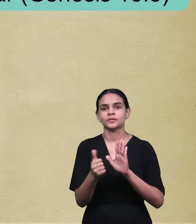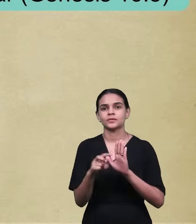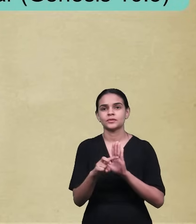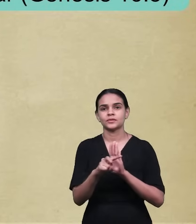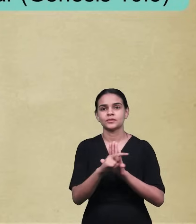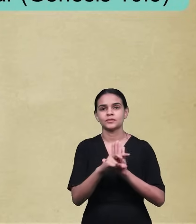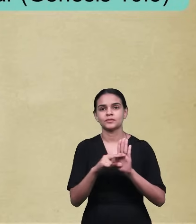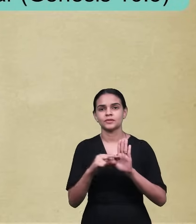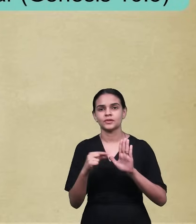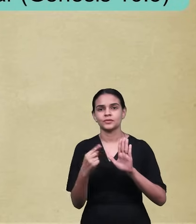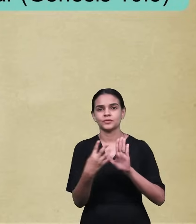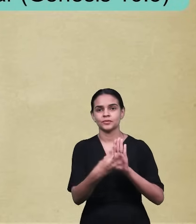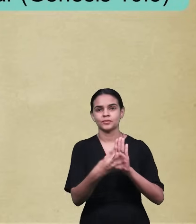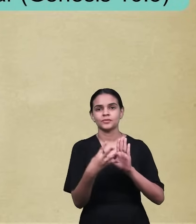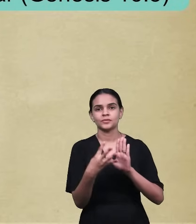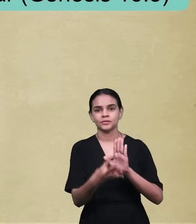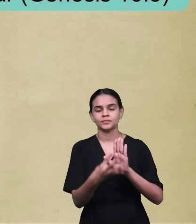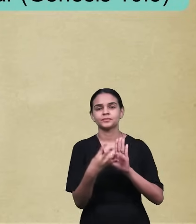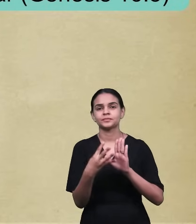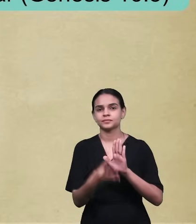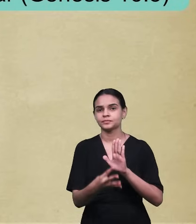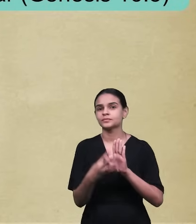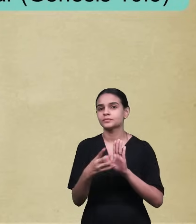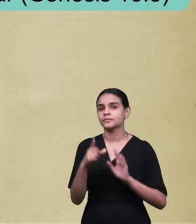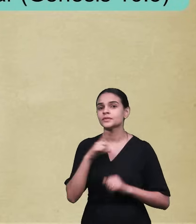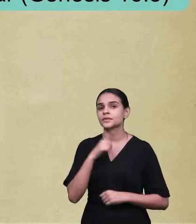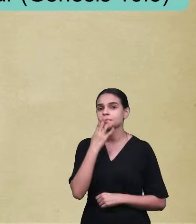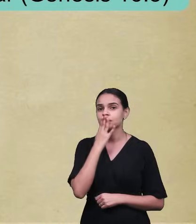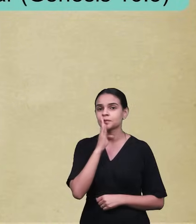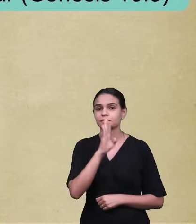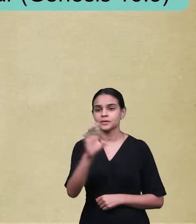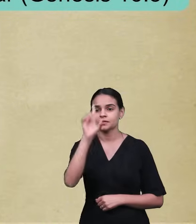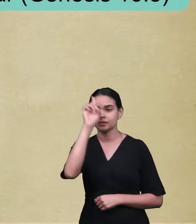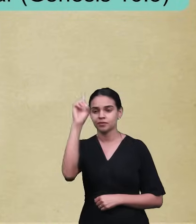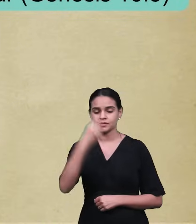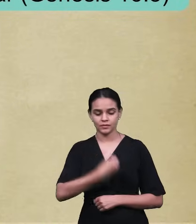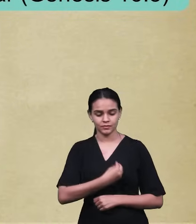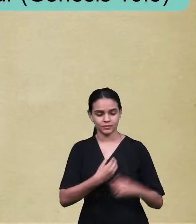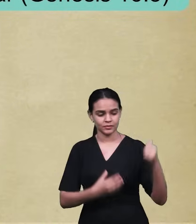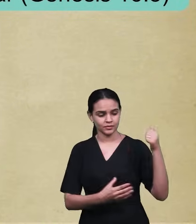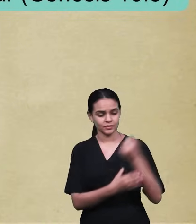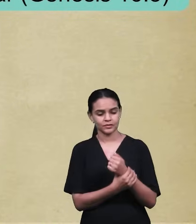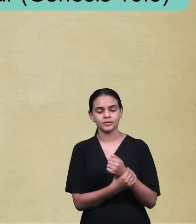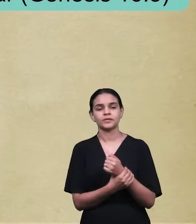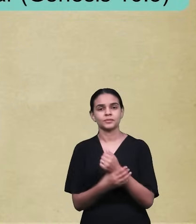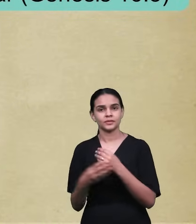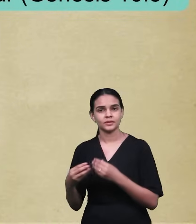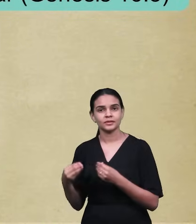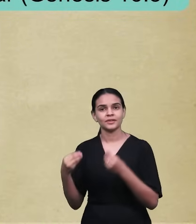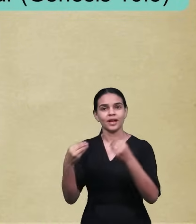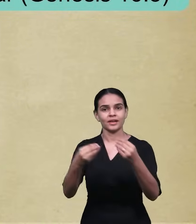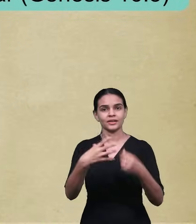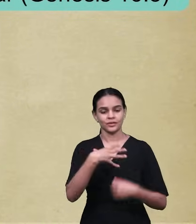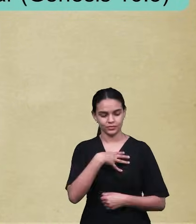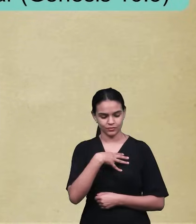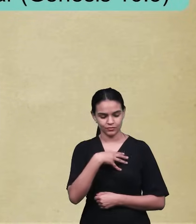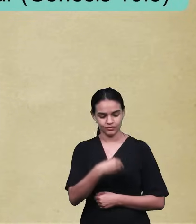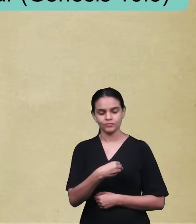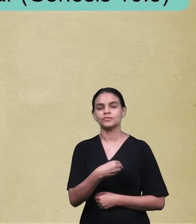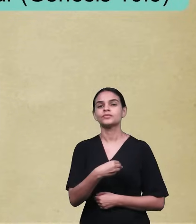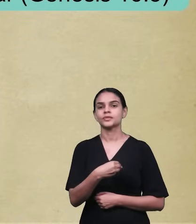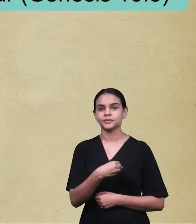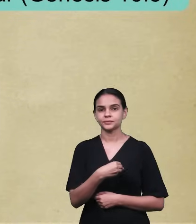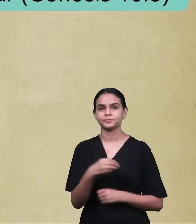nós vemos a promessa de Deus a Abraão, né, mostrando a ele que lhe daria um herdeiro. No